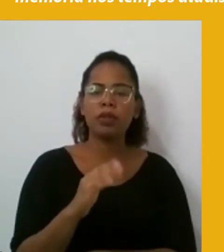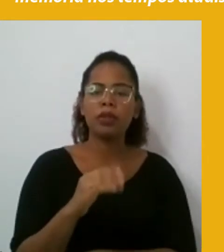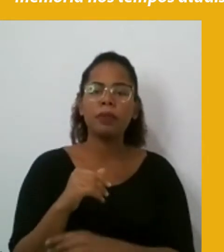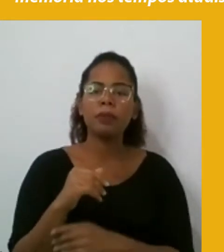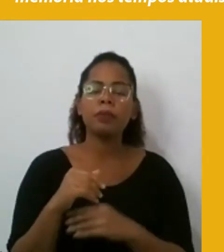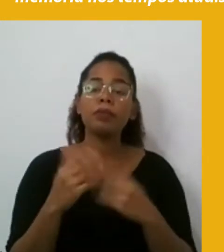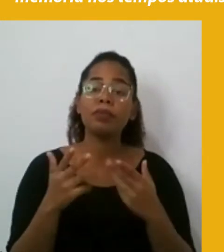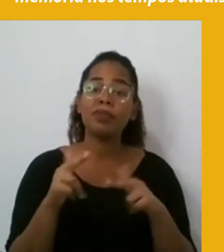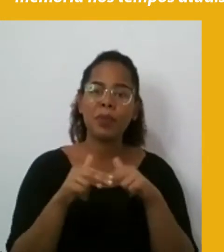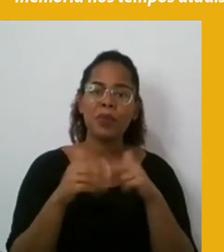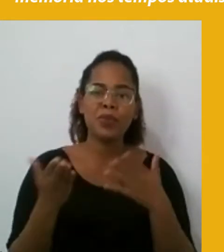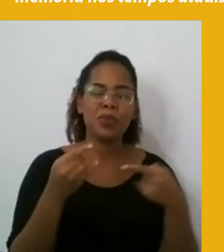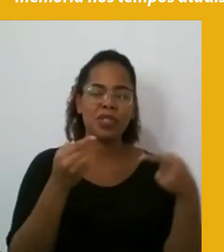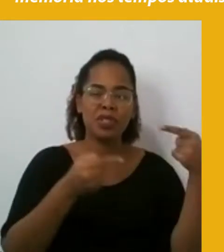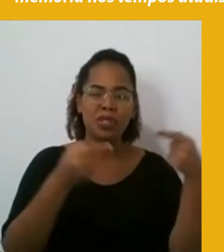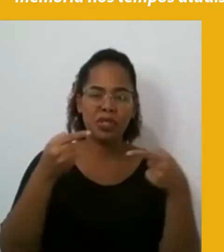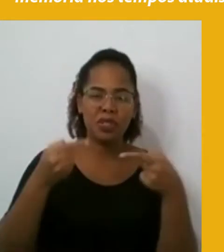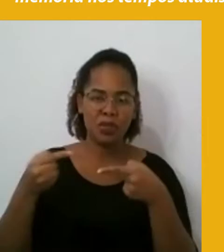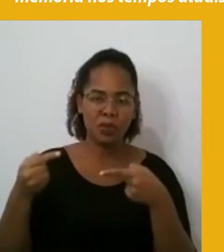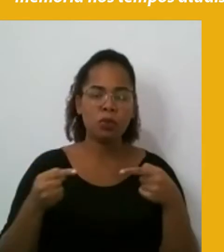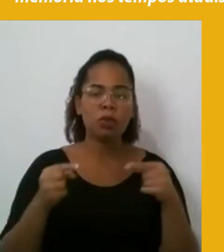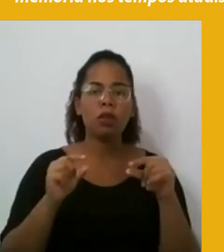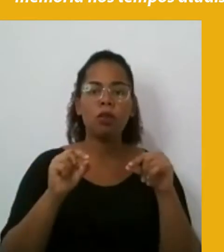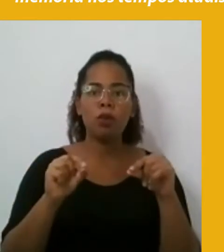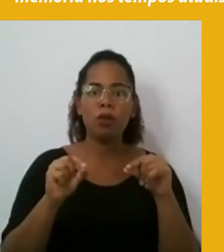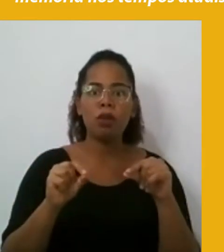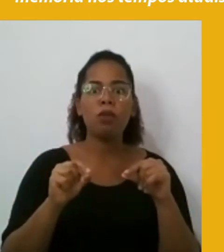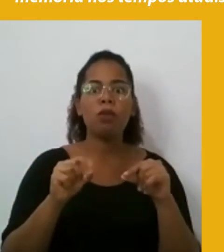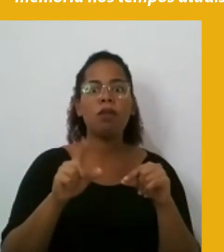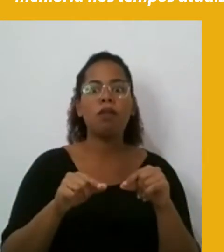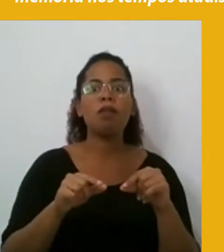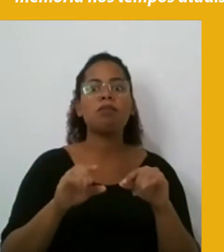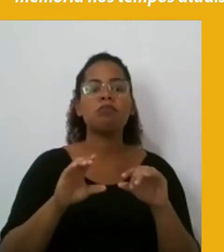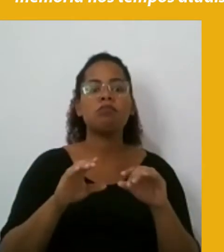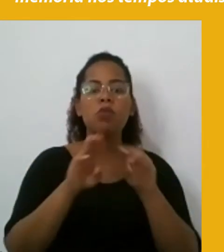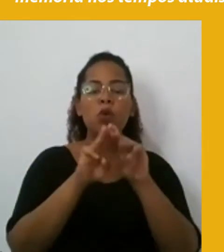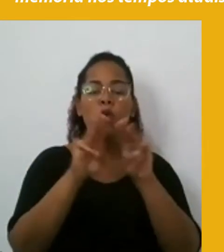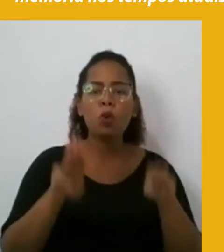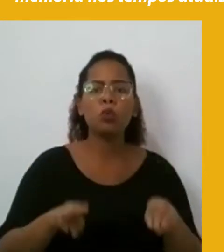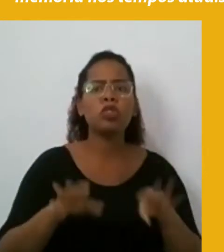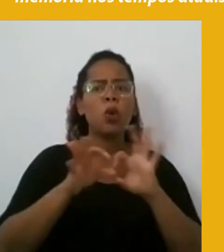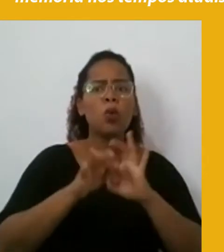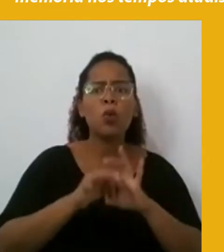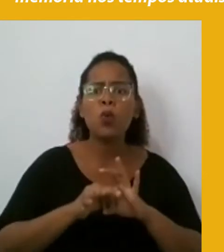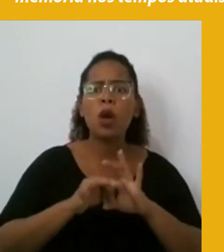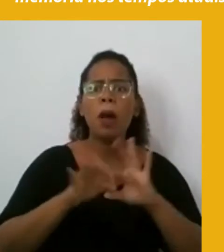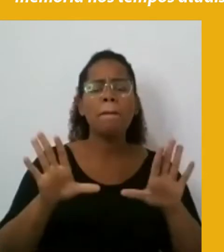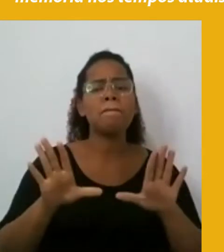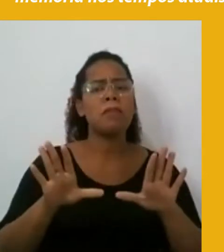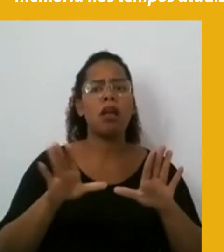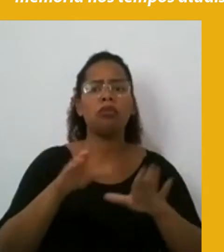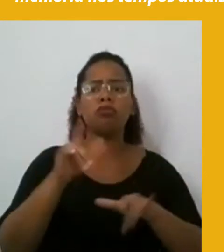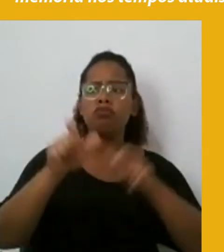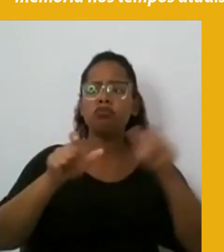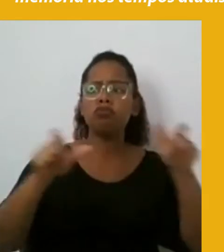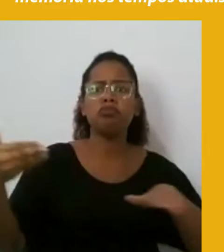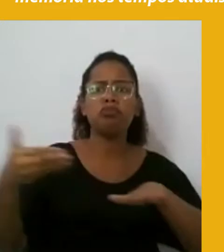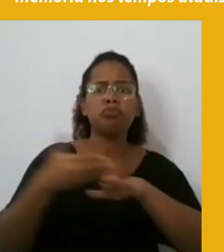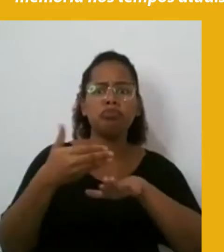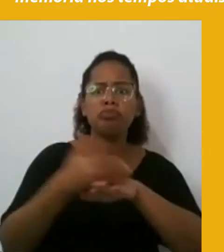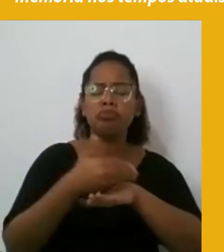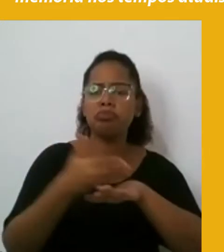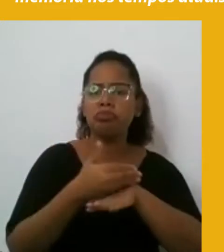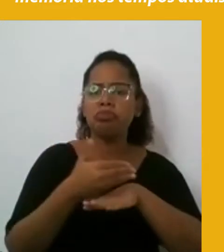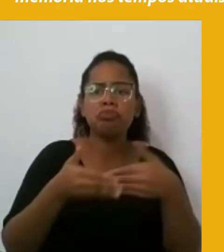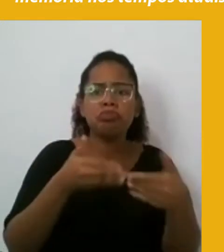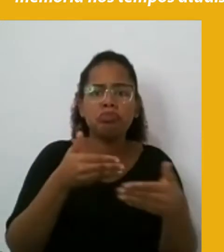decolonização, porque eles nos ensinaram a enxergar a nossa própria atividade cultural com um olhar estranho a nós. Muitos dos